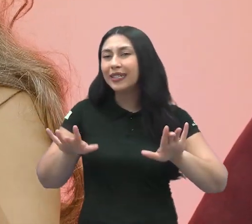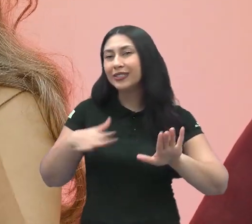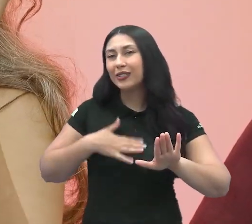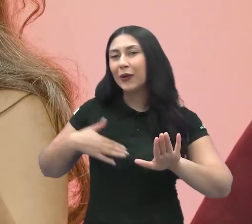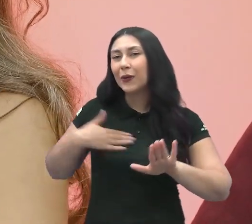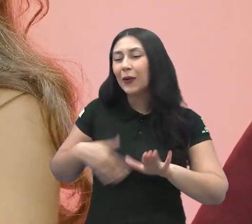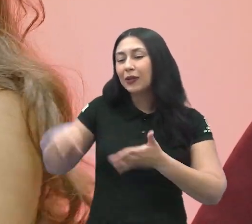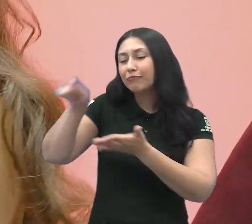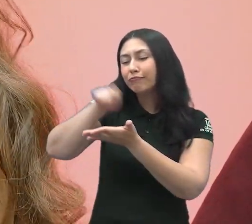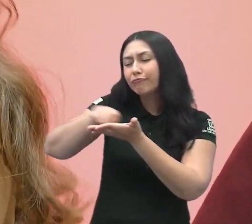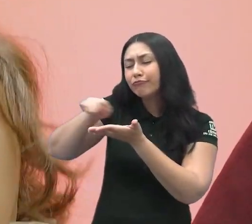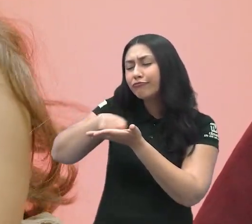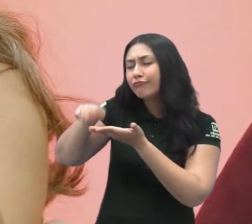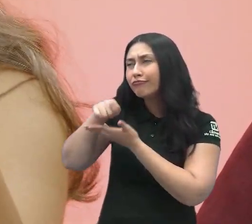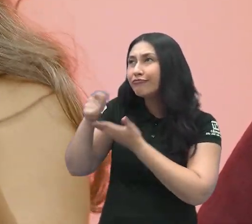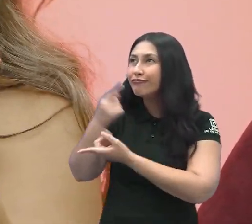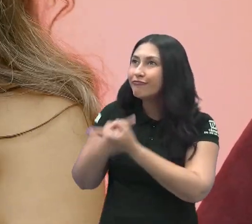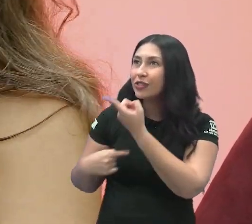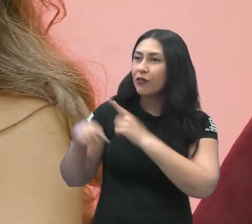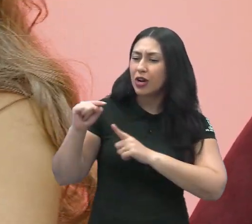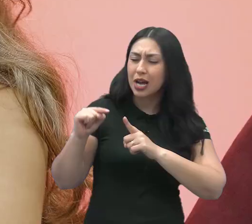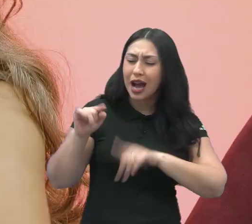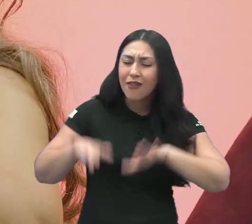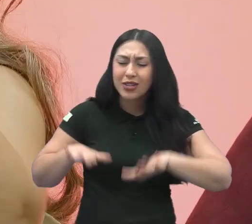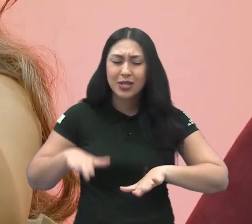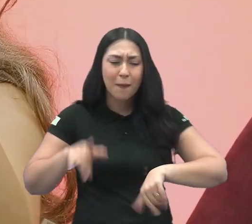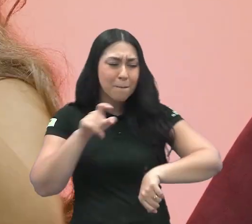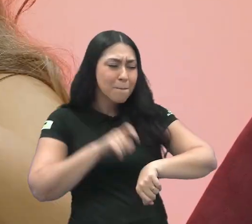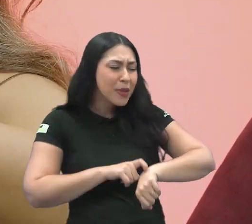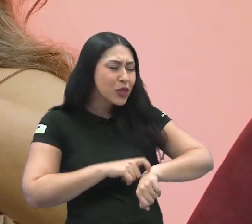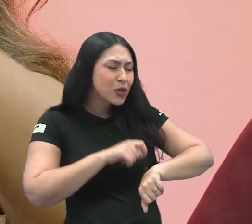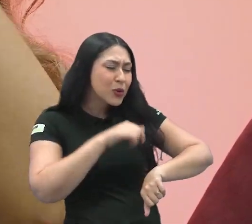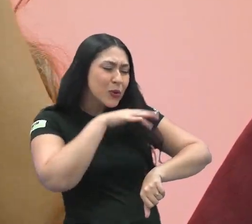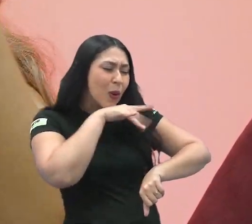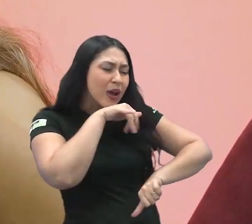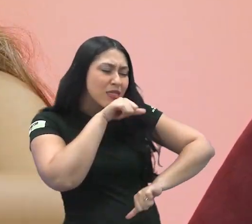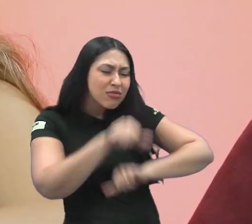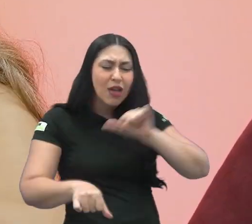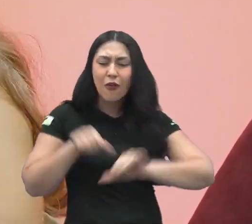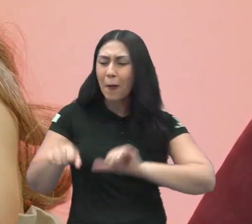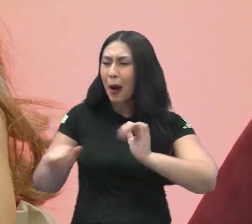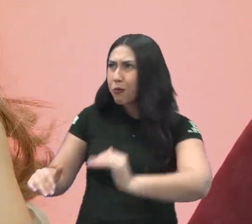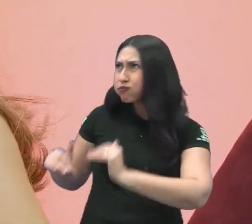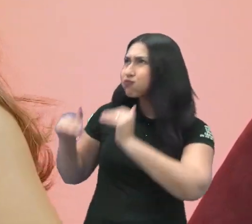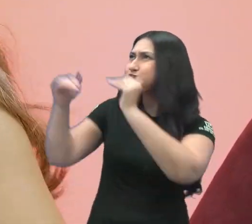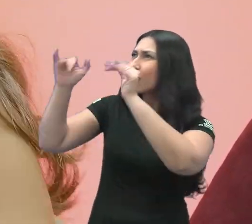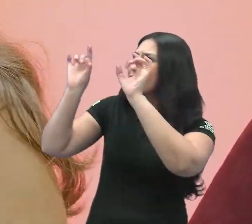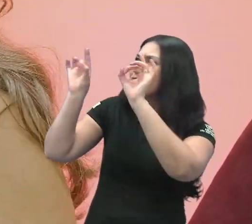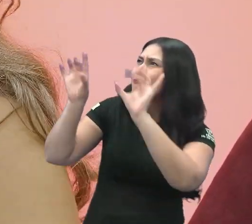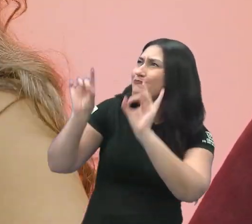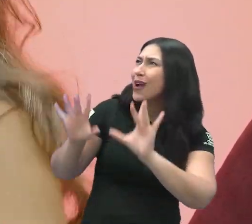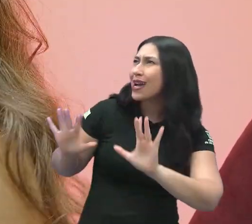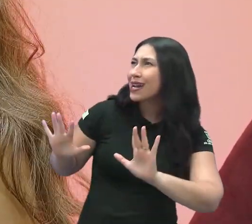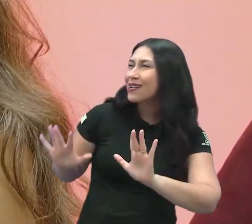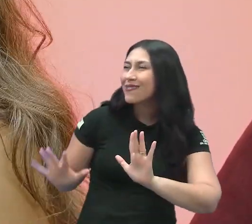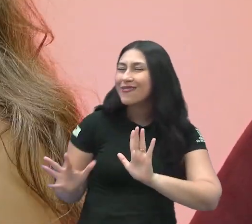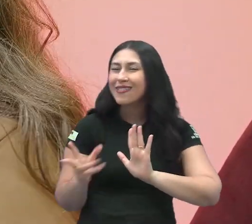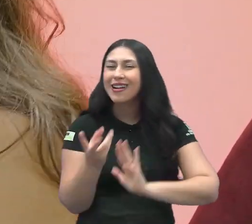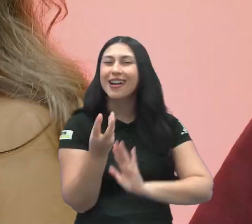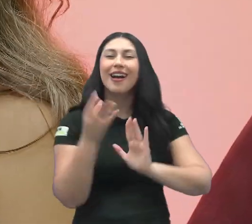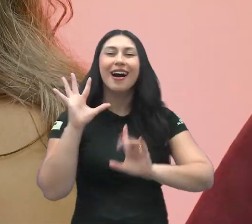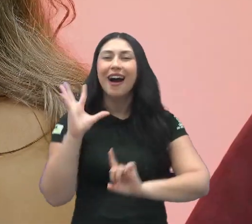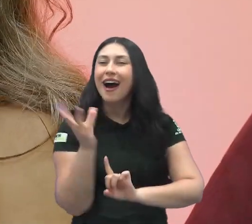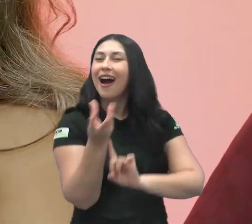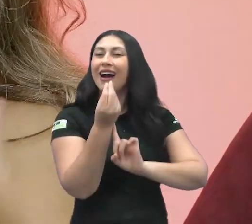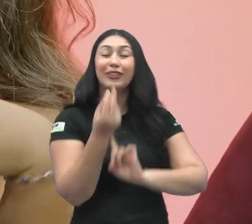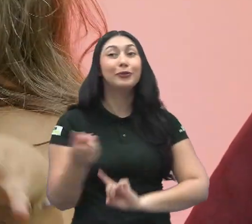da composição sobre transformar aquele momento ruim em sublimação, né, sublimar com a arte, com a cultura, e é uma proposta que eu levo para os